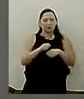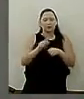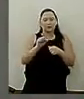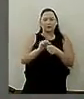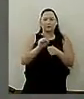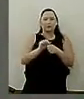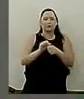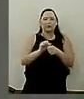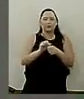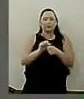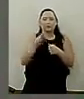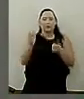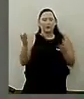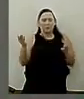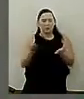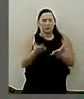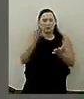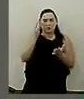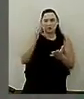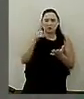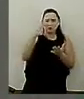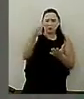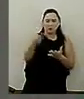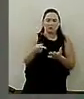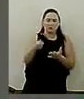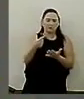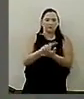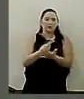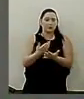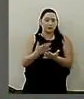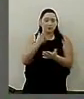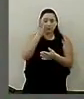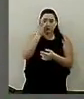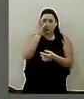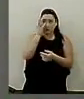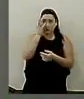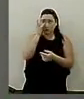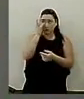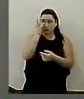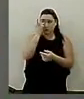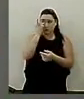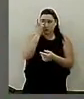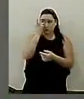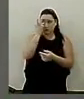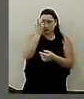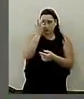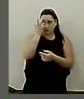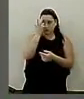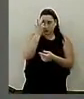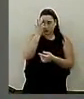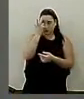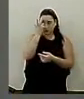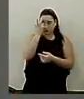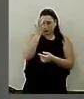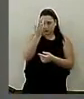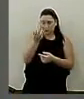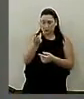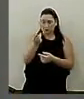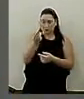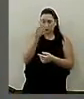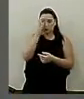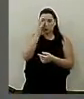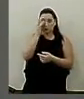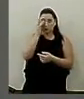acontecer nessas idas e vindas, que possa causar medo para a gente entrar num carro, num ônibus, num avião, num navio,